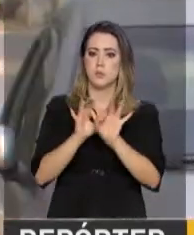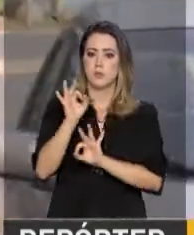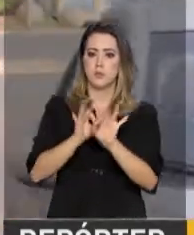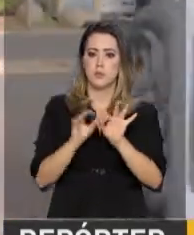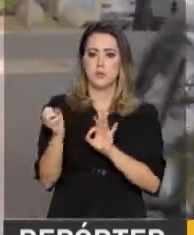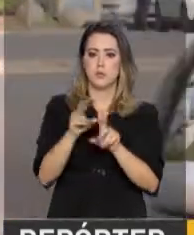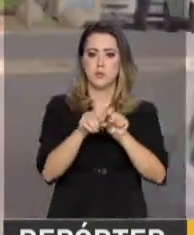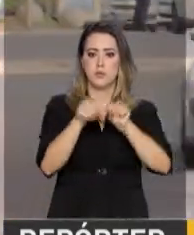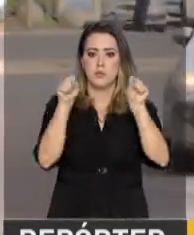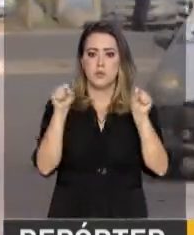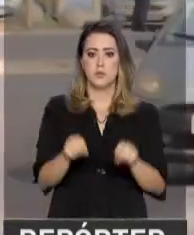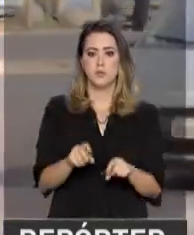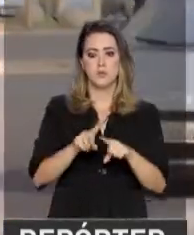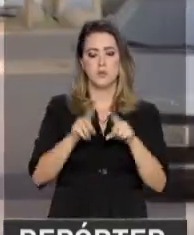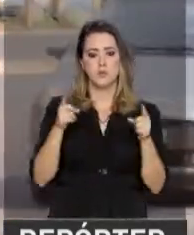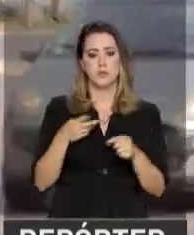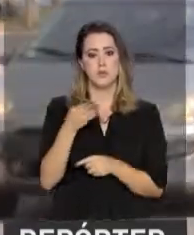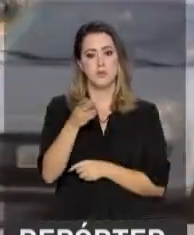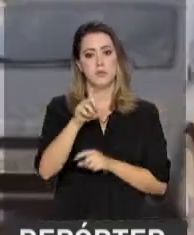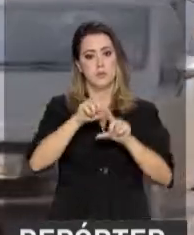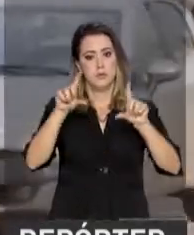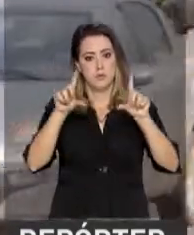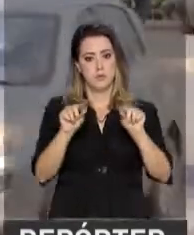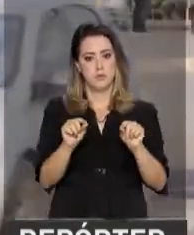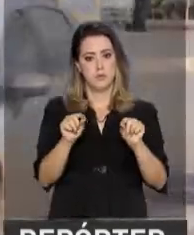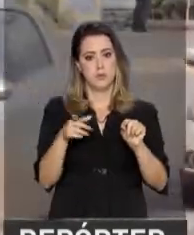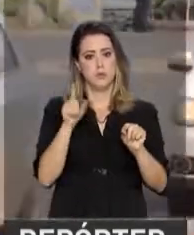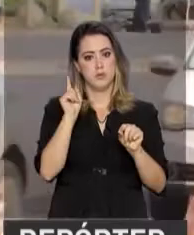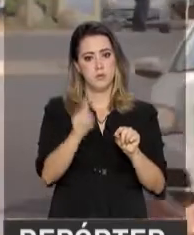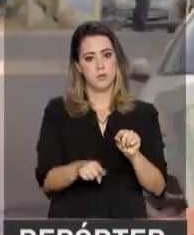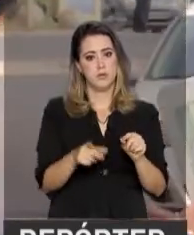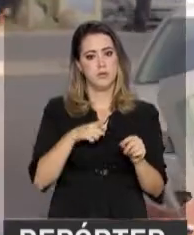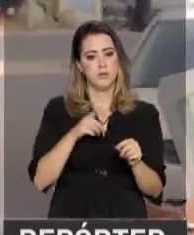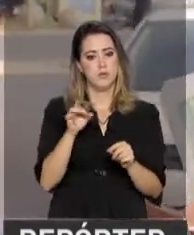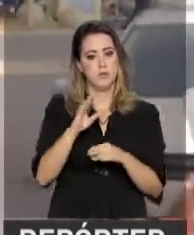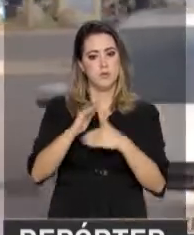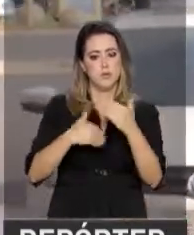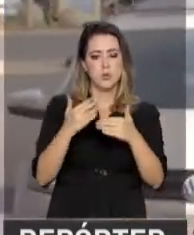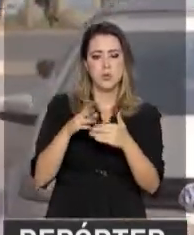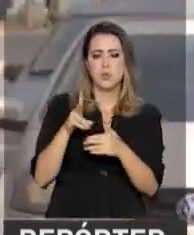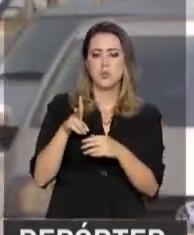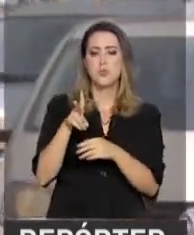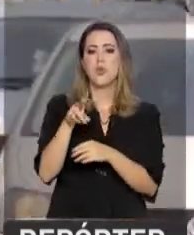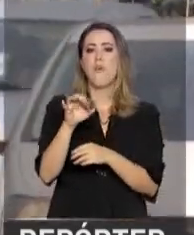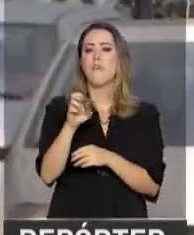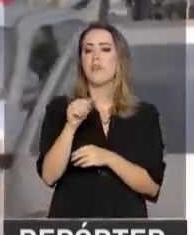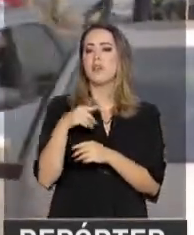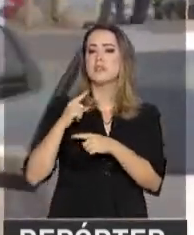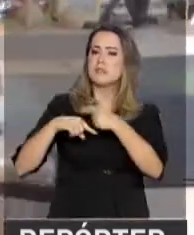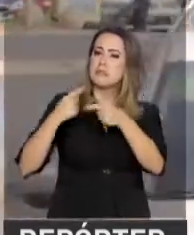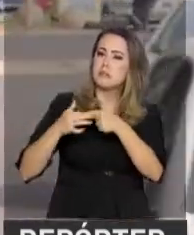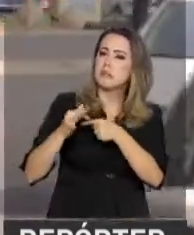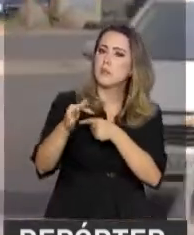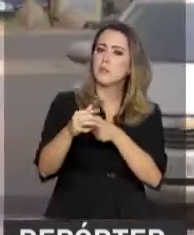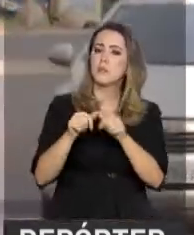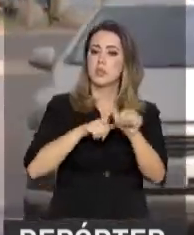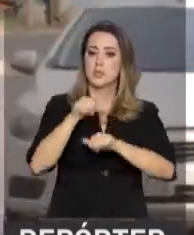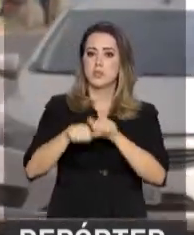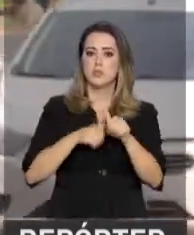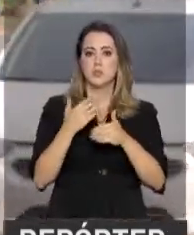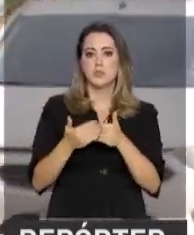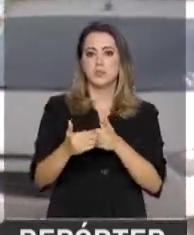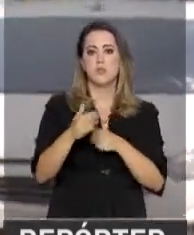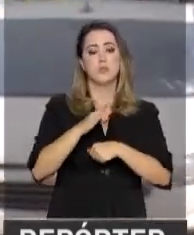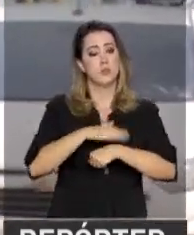novo sistema. Mas se a sua carteira, assim como a minha, só vence depois disso, não se preocupe. A troca será feita